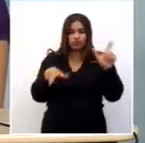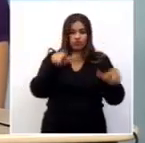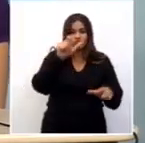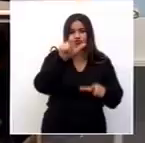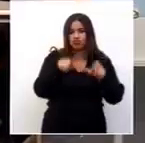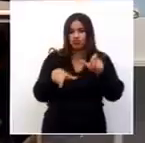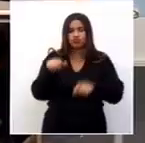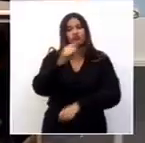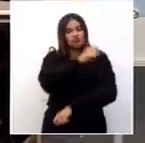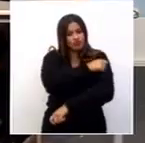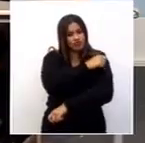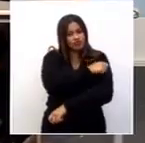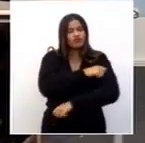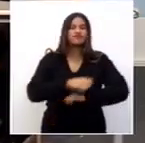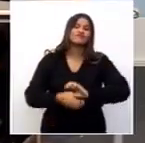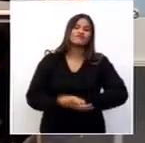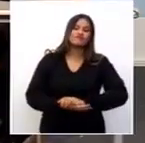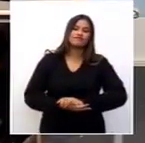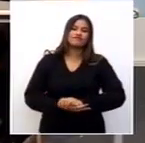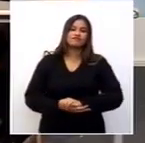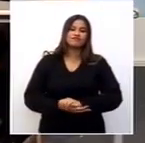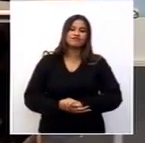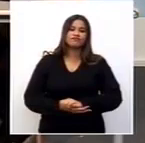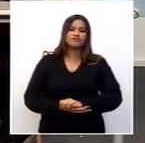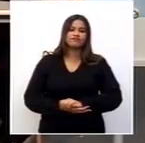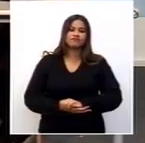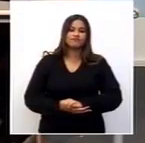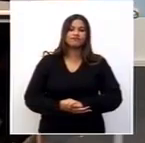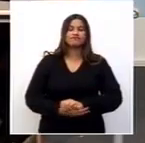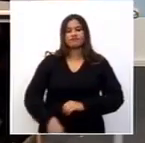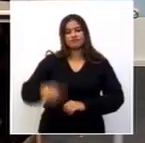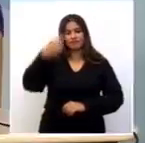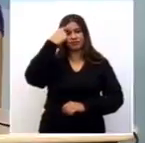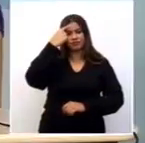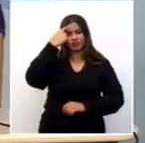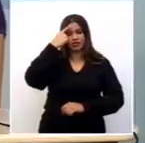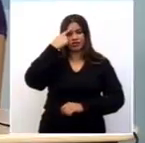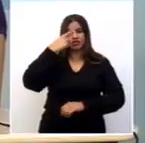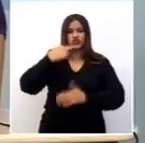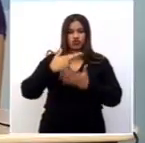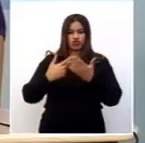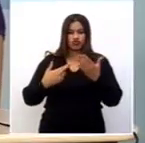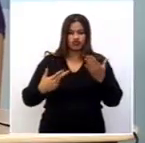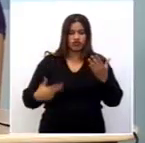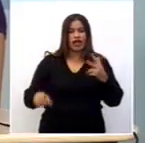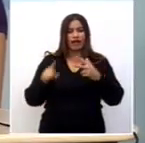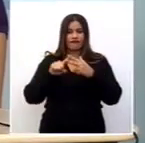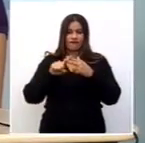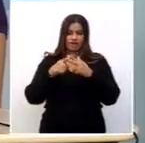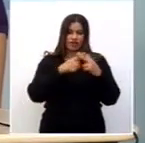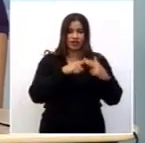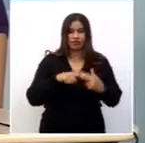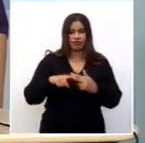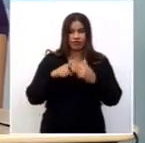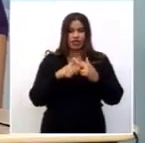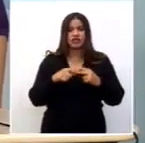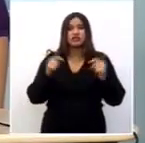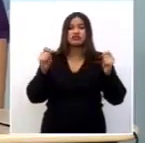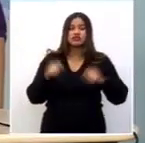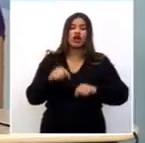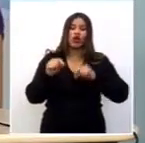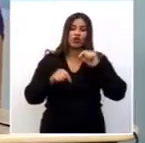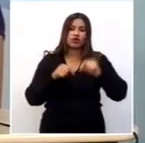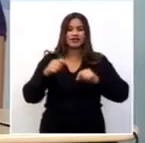rede. Sem dúvidas. Pensando nessa diversidade mesmo de ferramentas, é que nós vamos propor uma